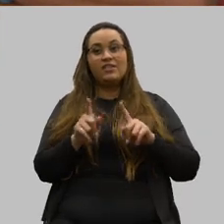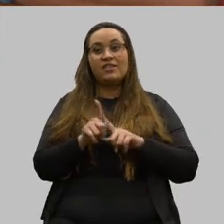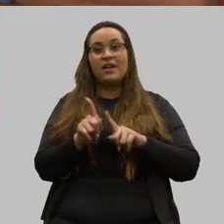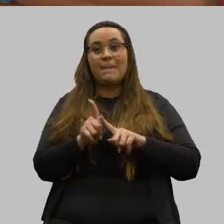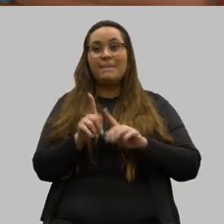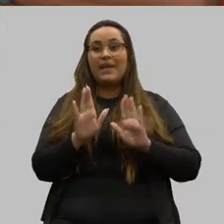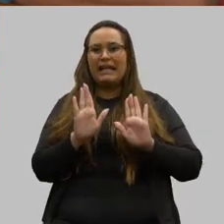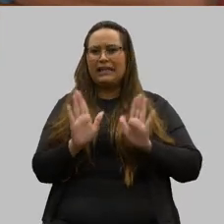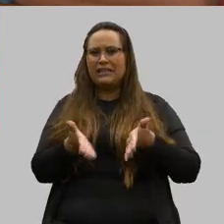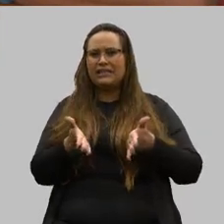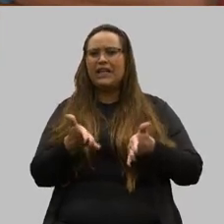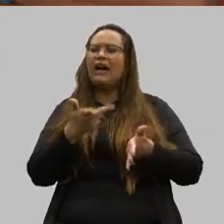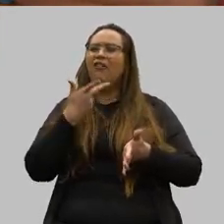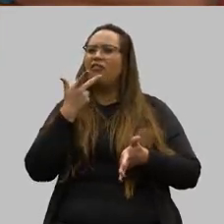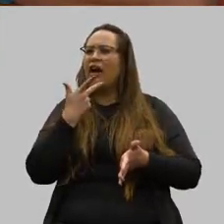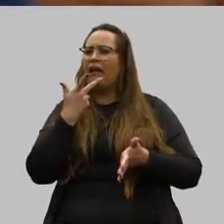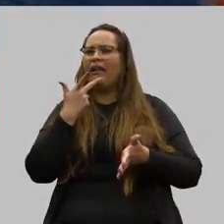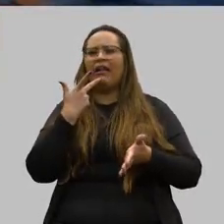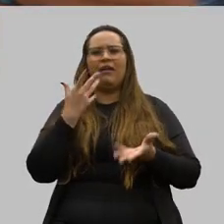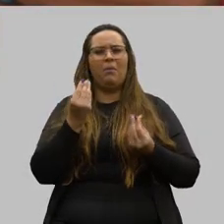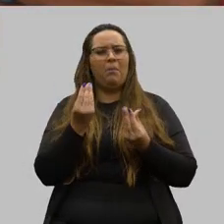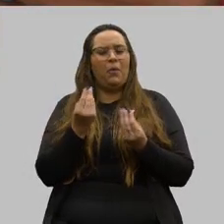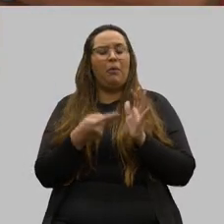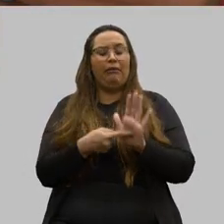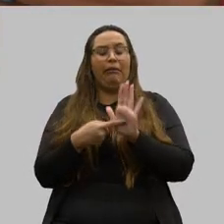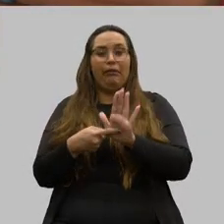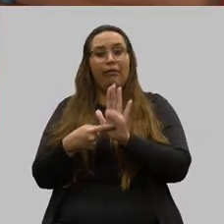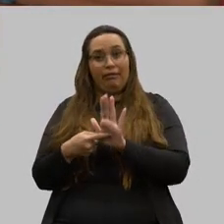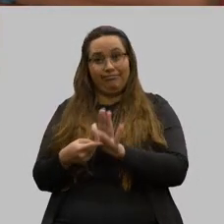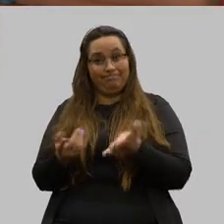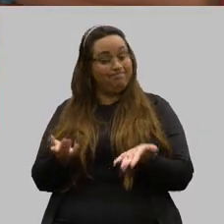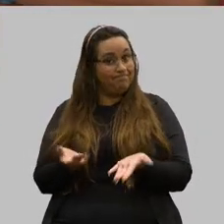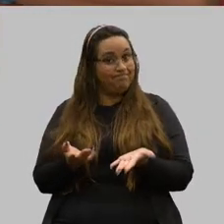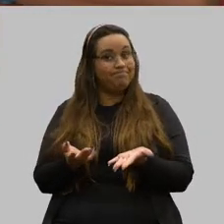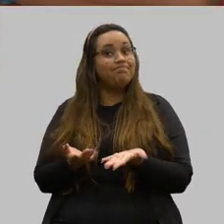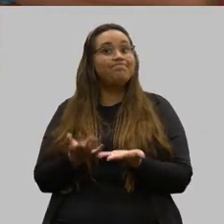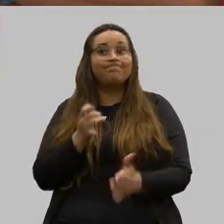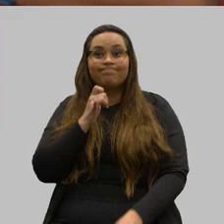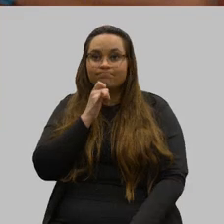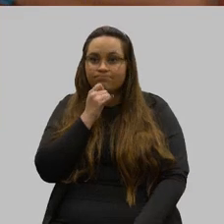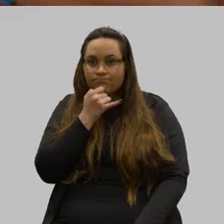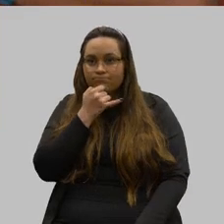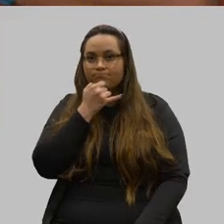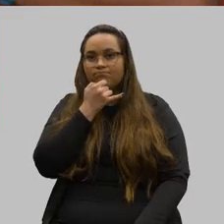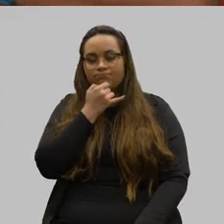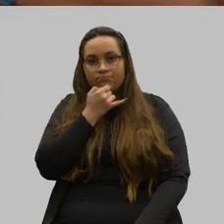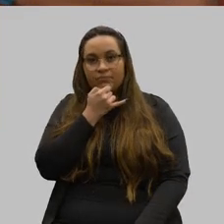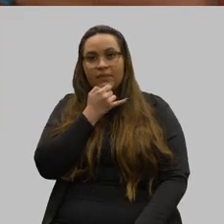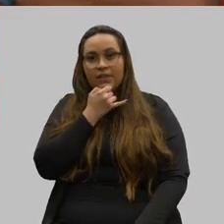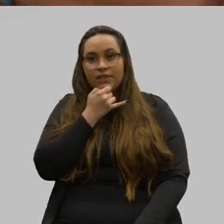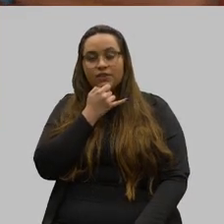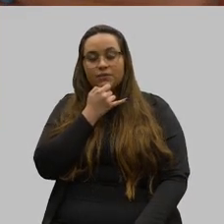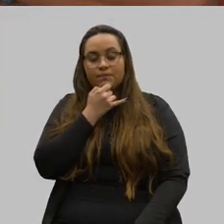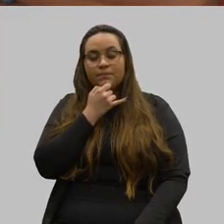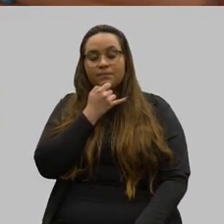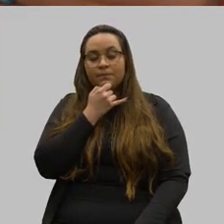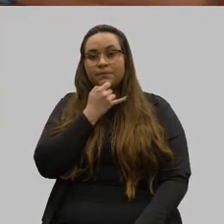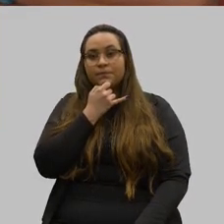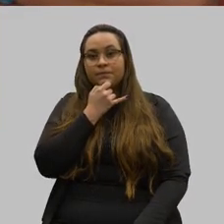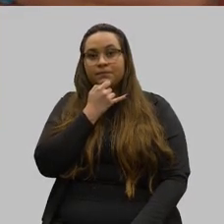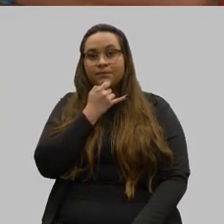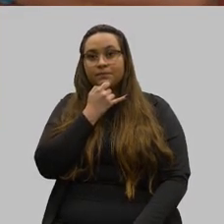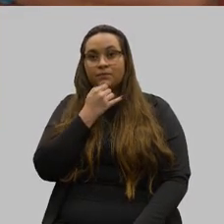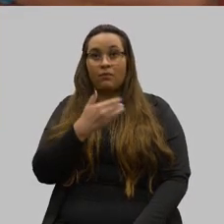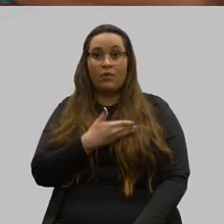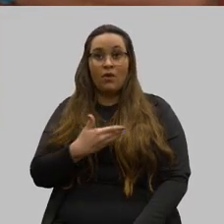manifestaram is para o próprio governo e e é muito triste porque aquilo né Eh